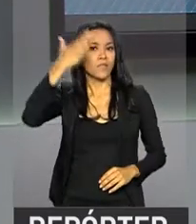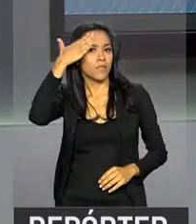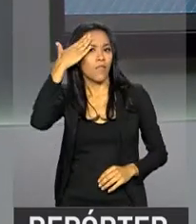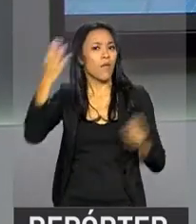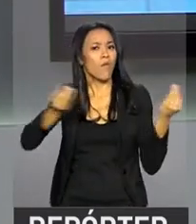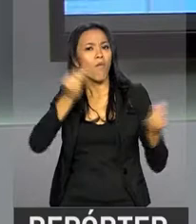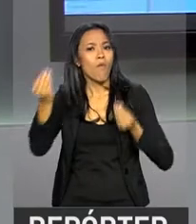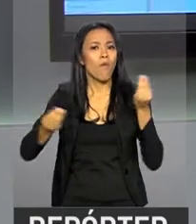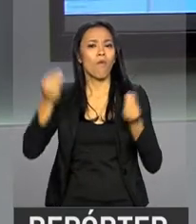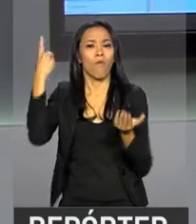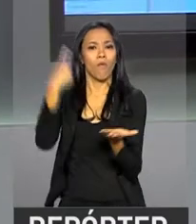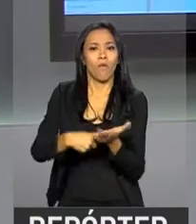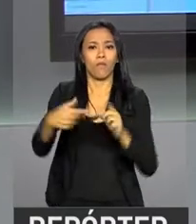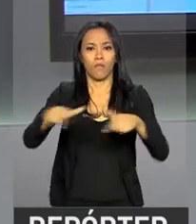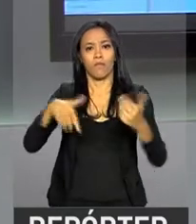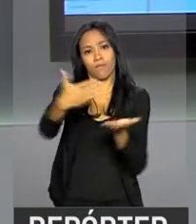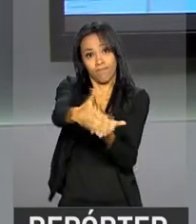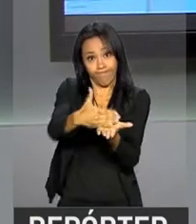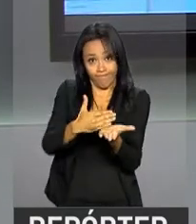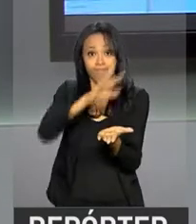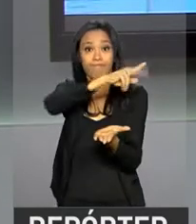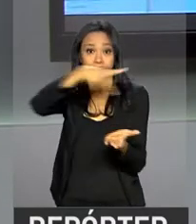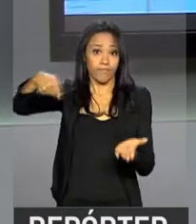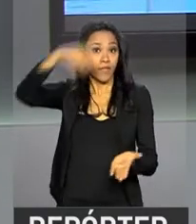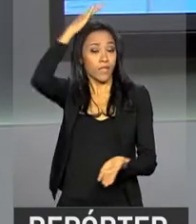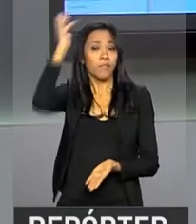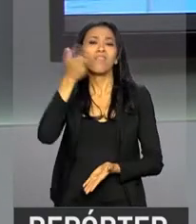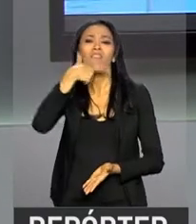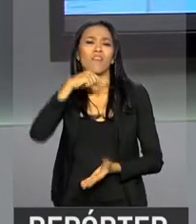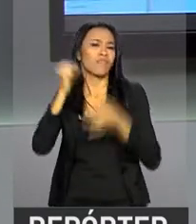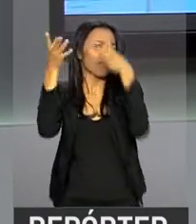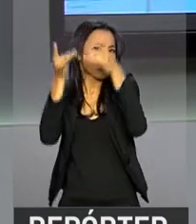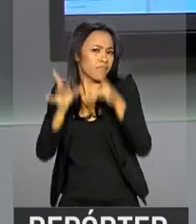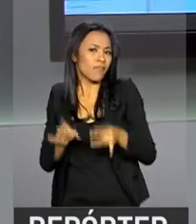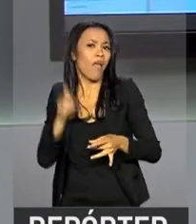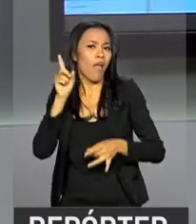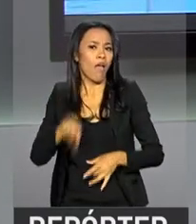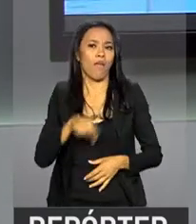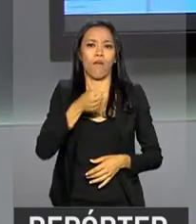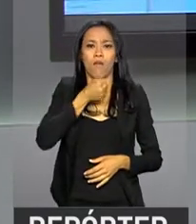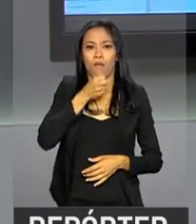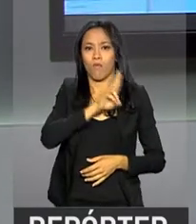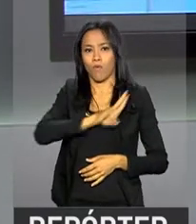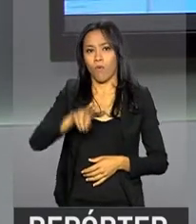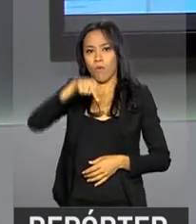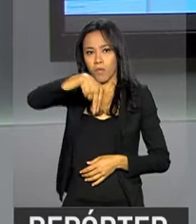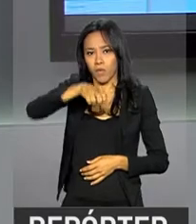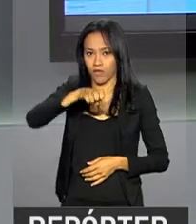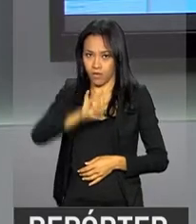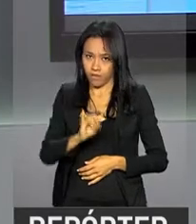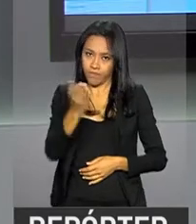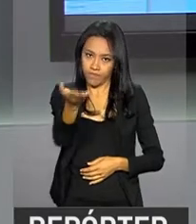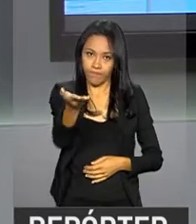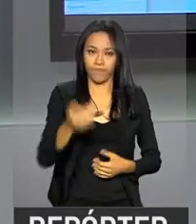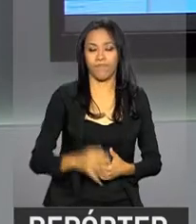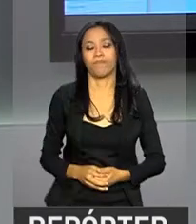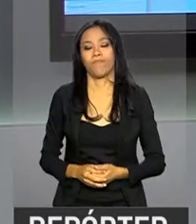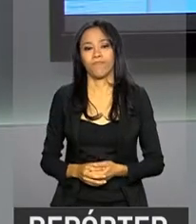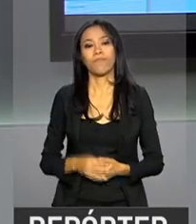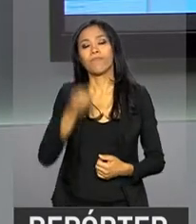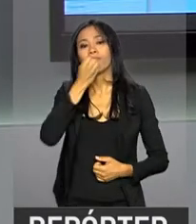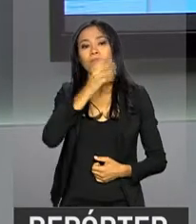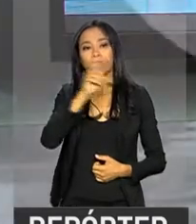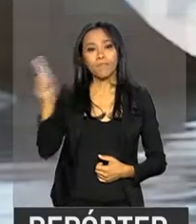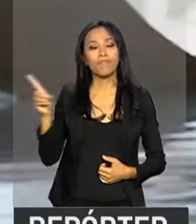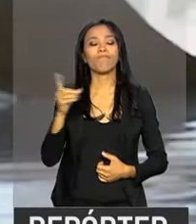agenda de hoje do presidente michel temer e quem traz os detalhes para a gente o repórter ney pereira o nenê com você foi carla bom